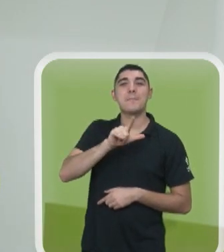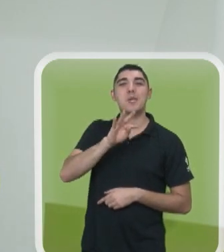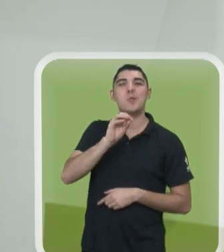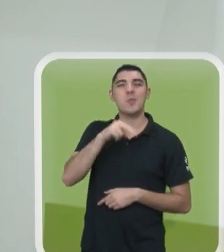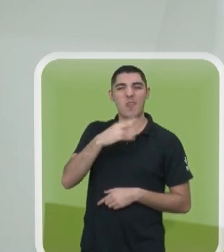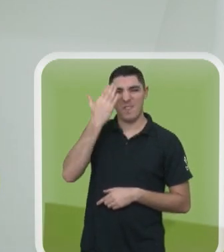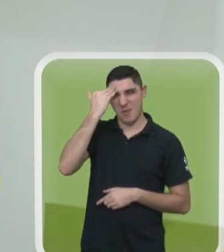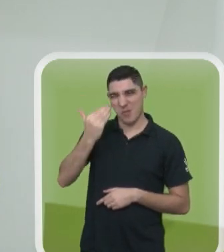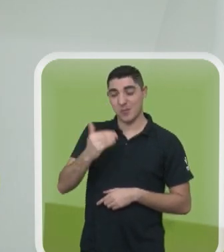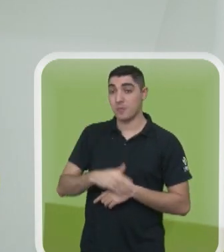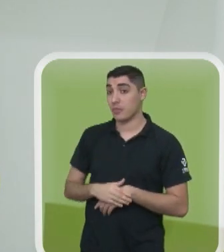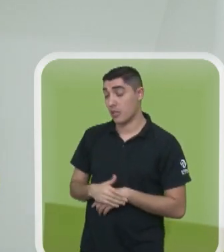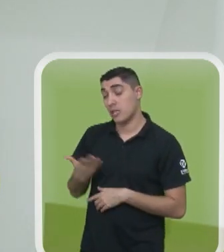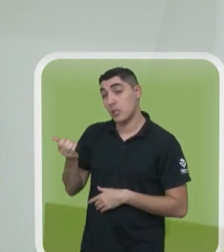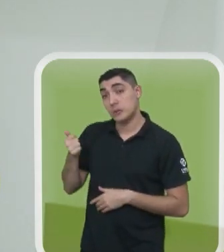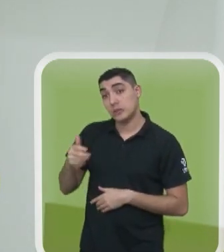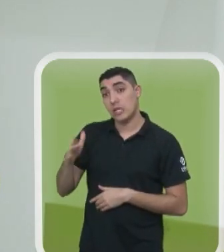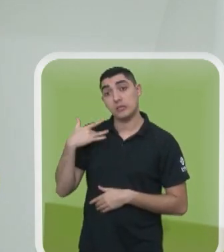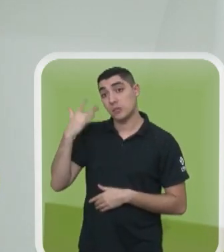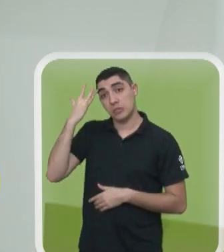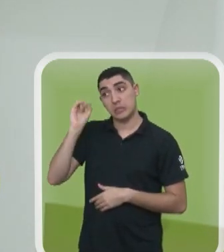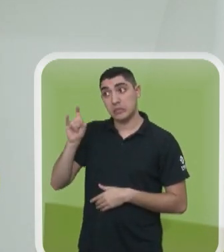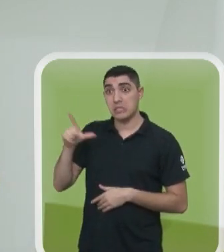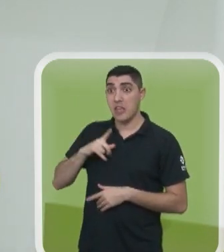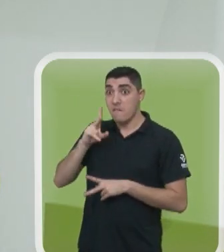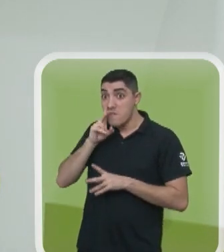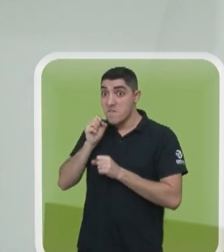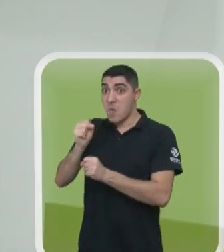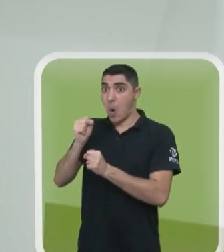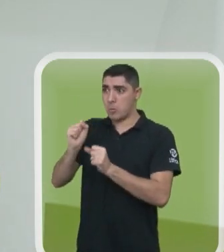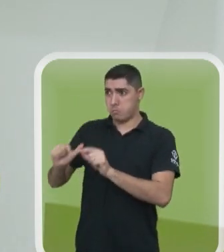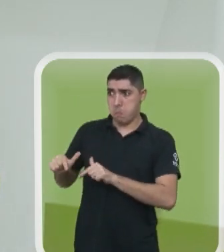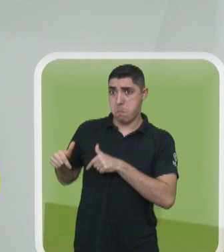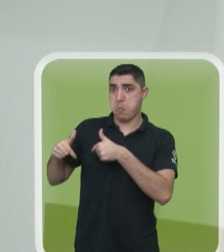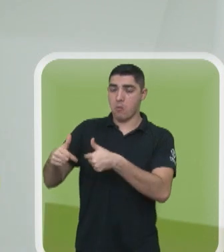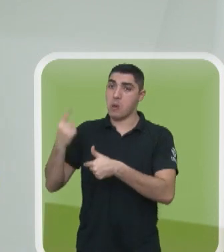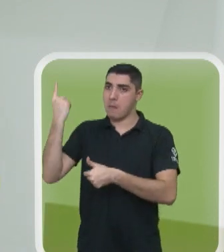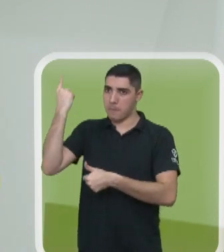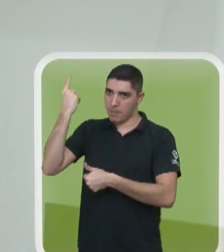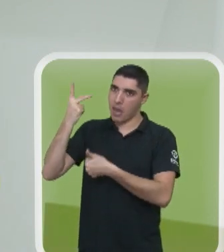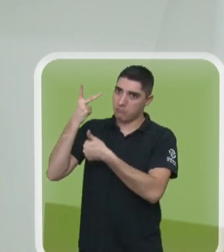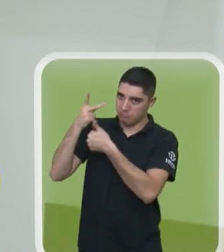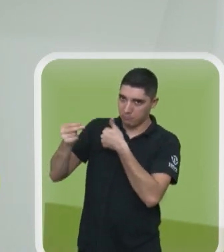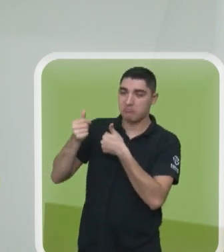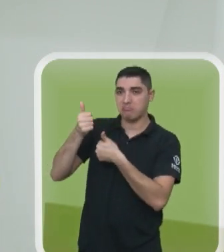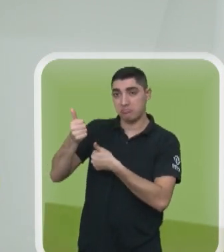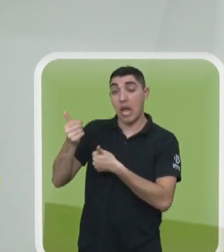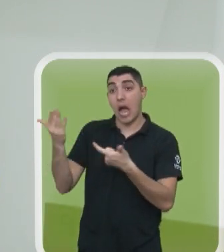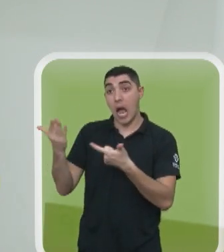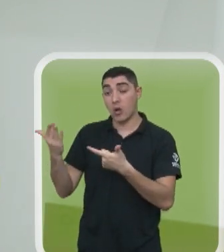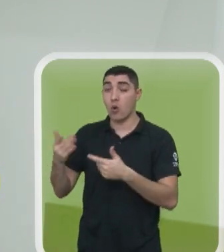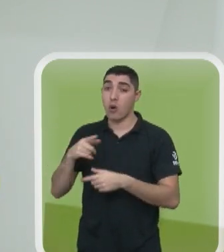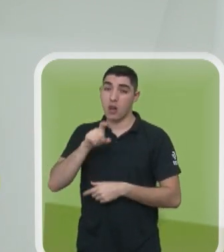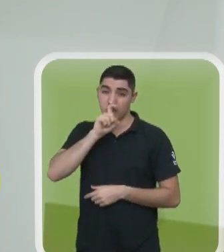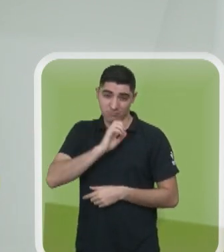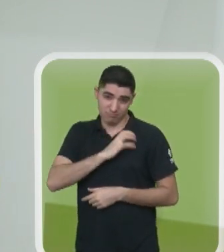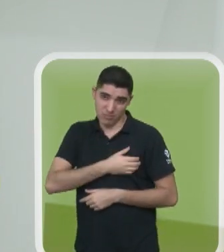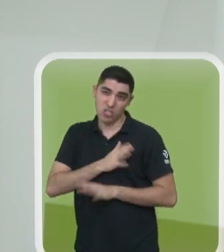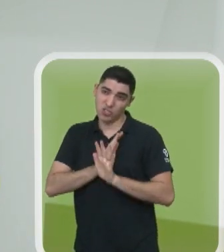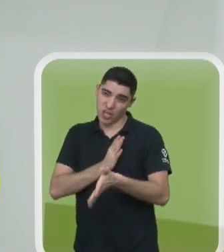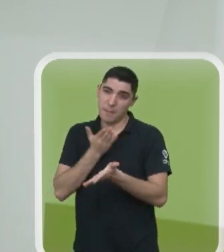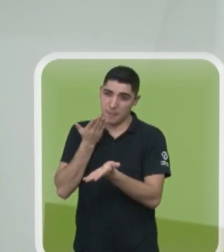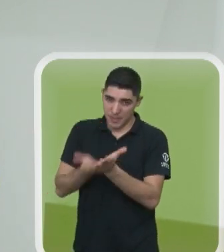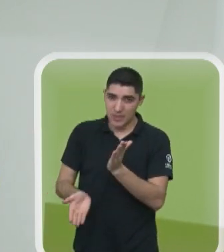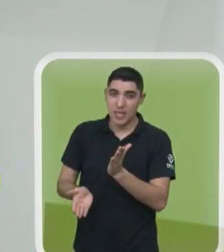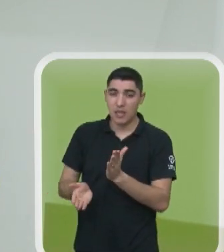Santos não deve estar com a força máxima para jogar esse Campeonato Paulista. Venceu a primeira rodada. O São José vem de uma derrota que eu acho